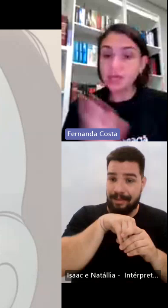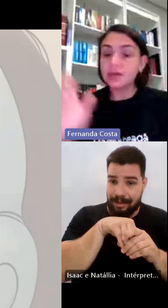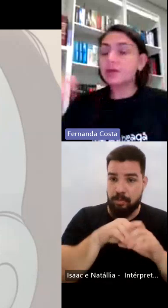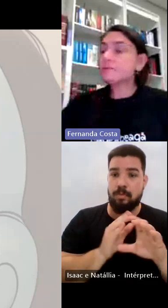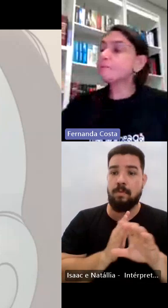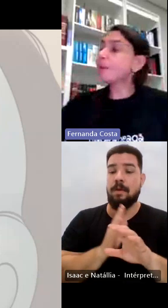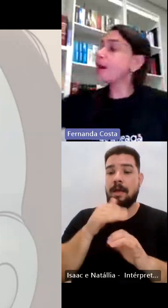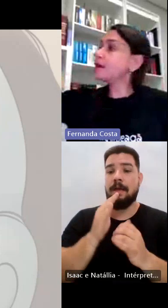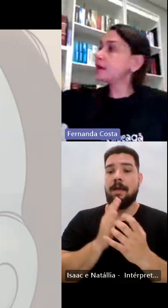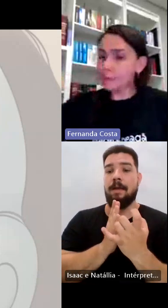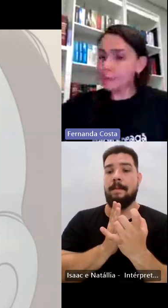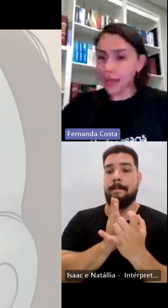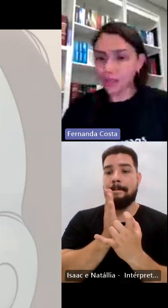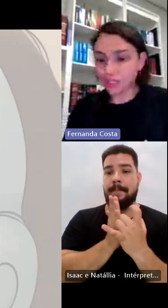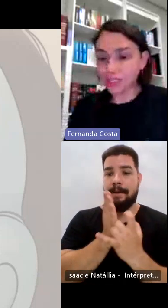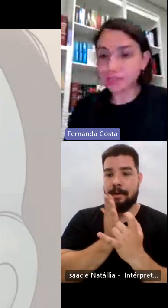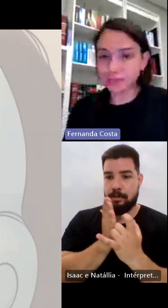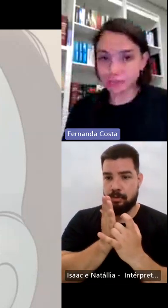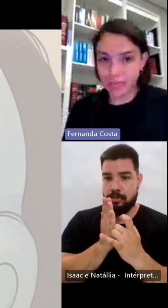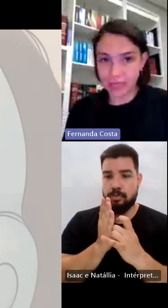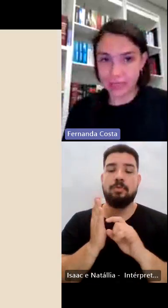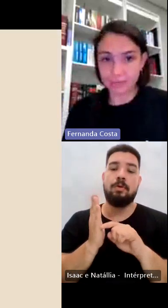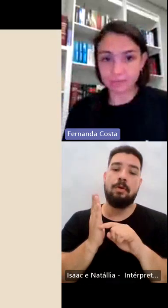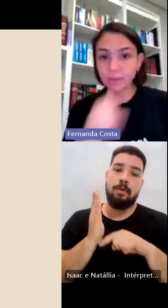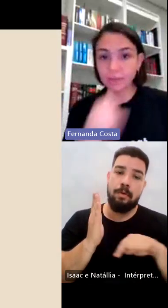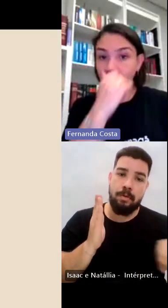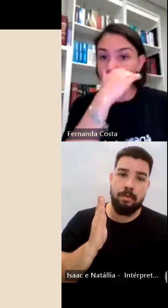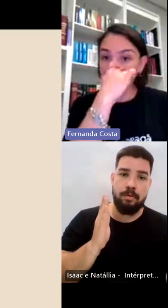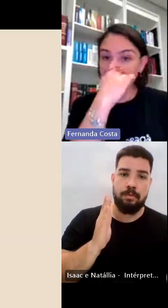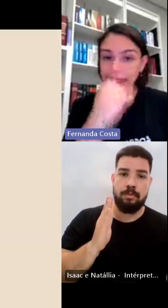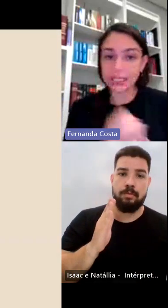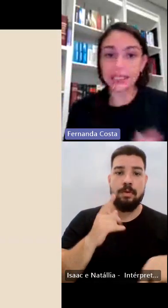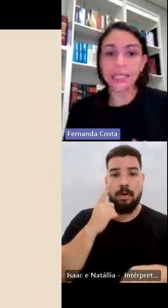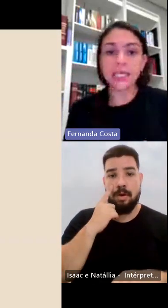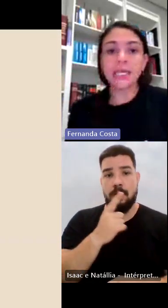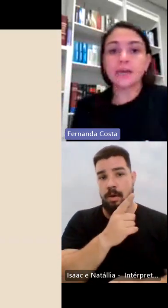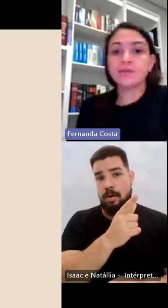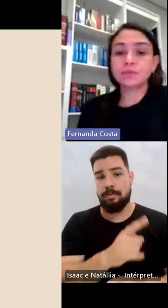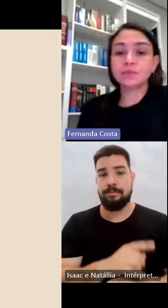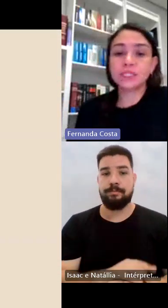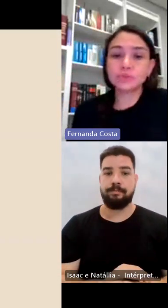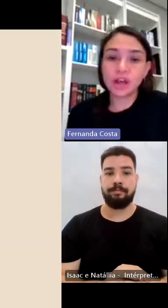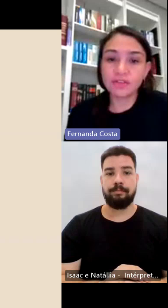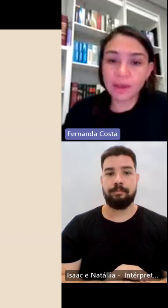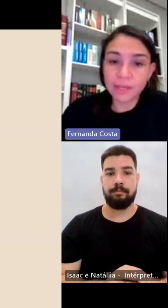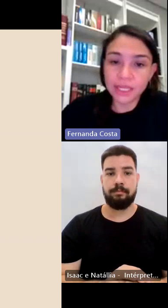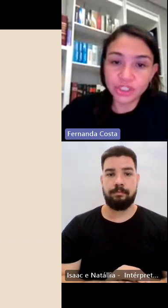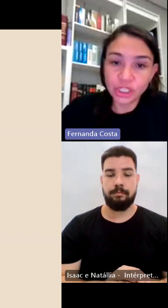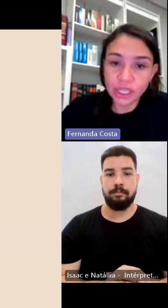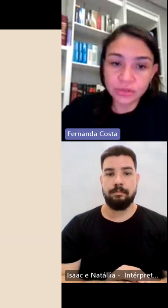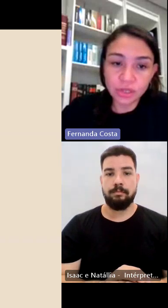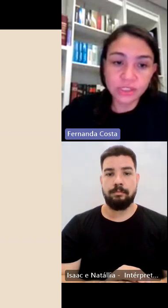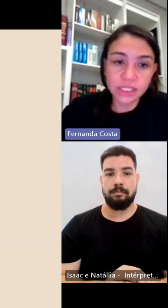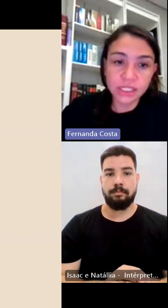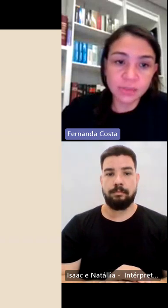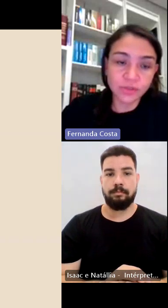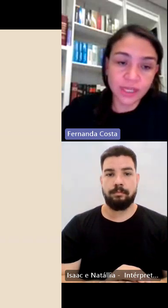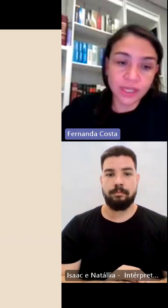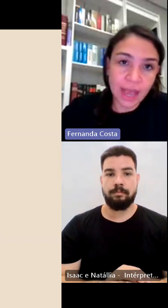média, para a parte interna. Aqui, voltando novamente,